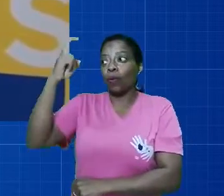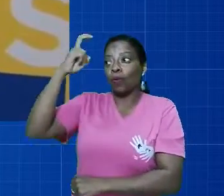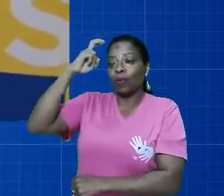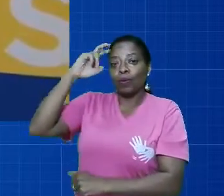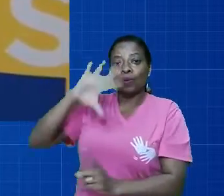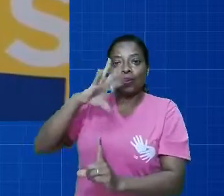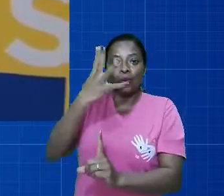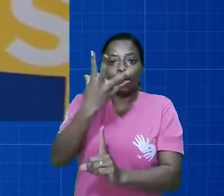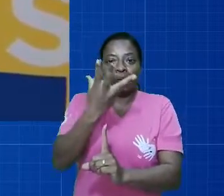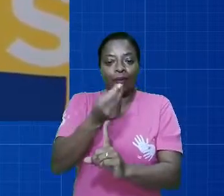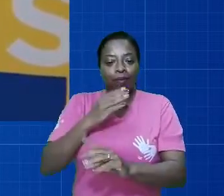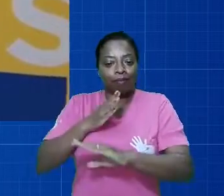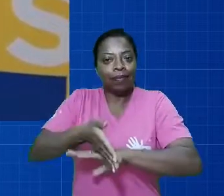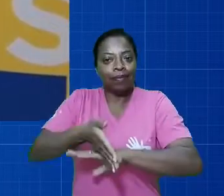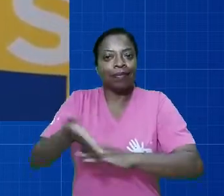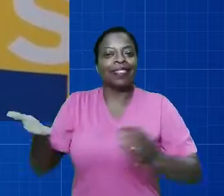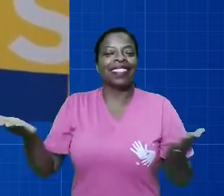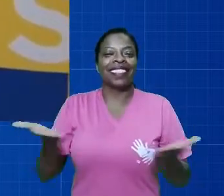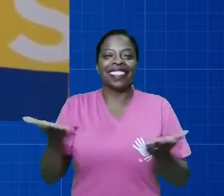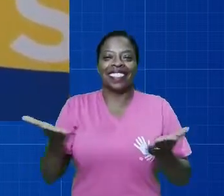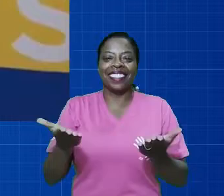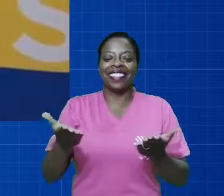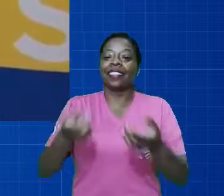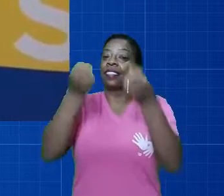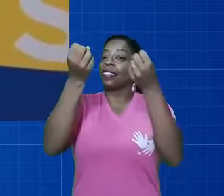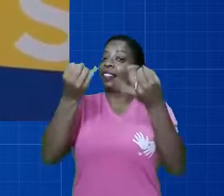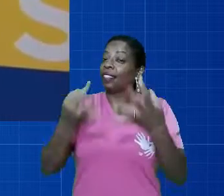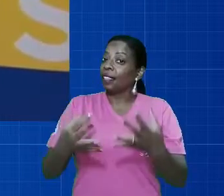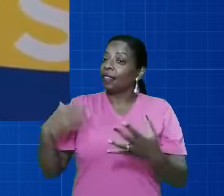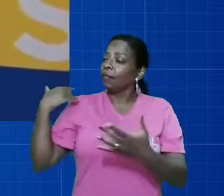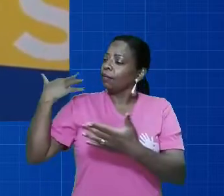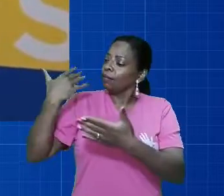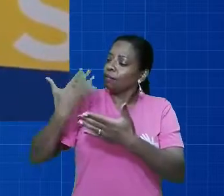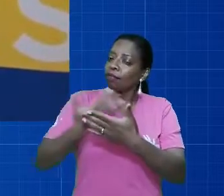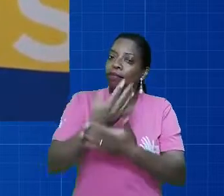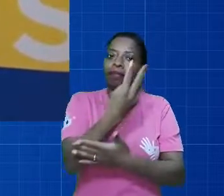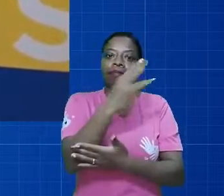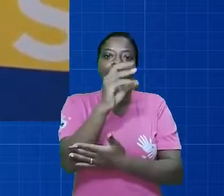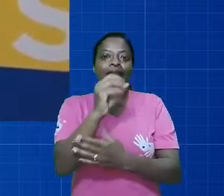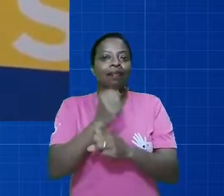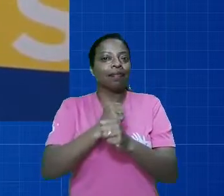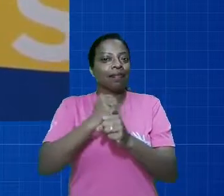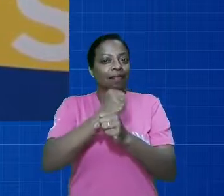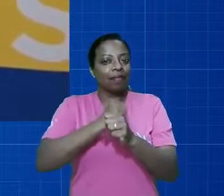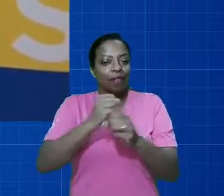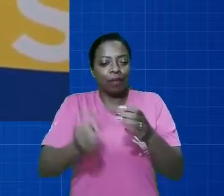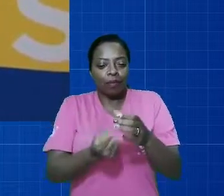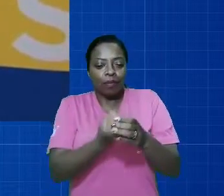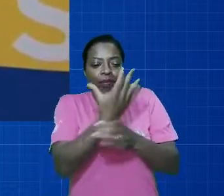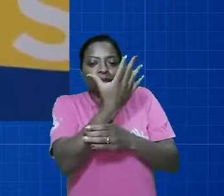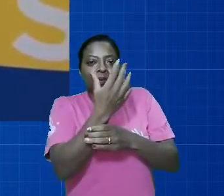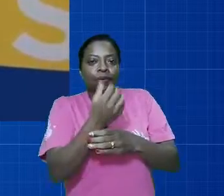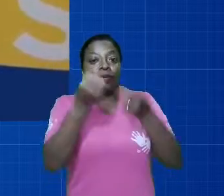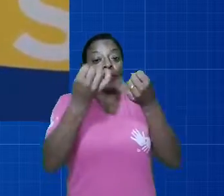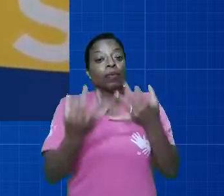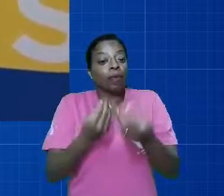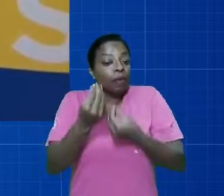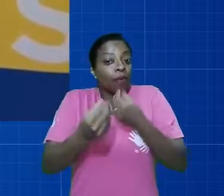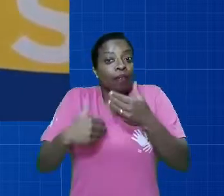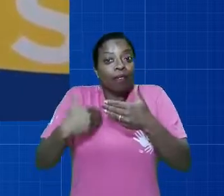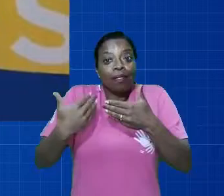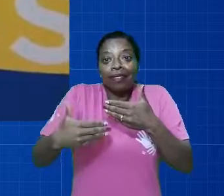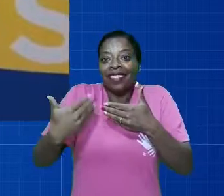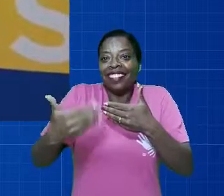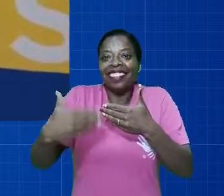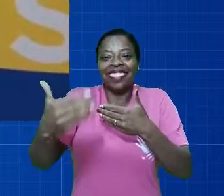artística. Então, falar sobre esses 30 anos, dizer desse período de fundação, de todo esse processo, é dizer